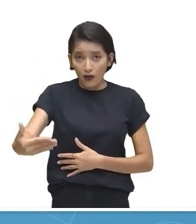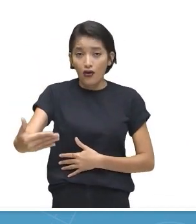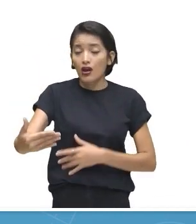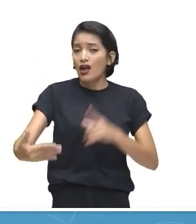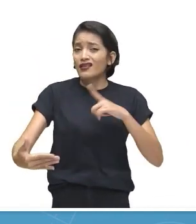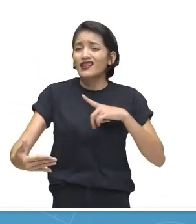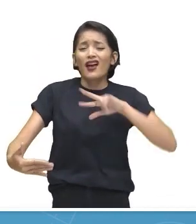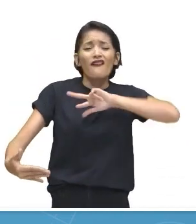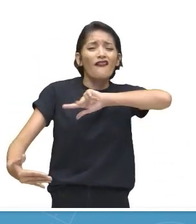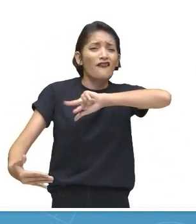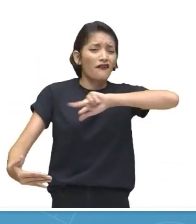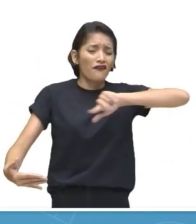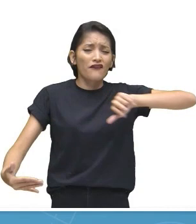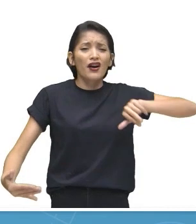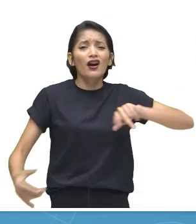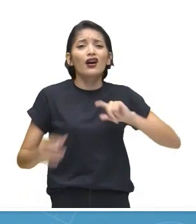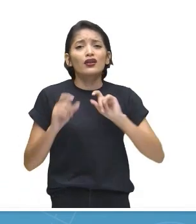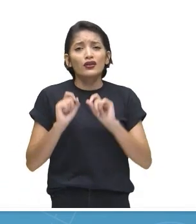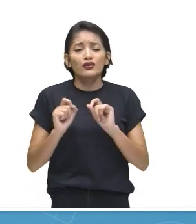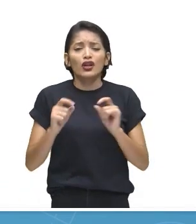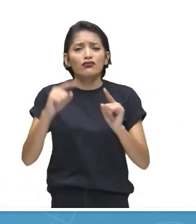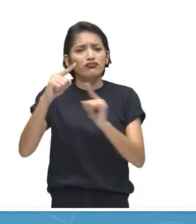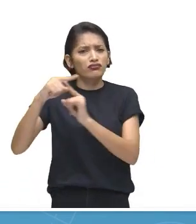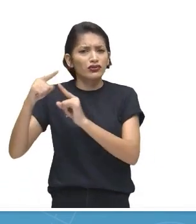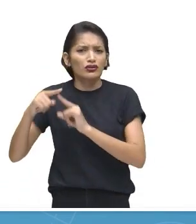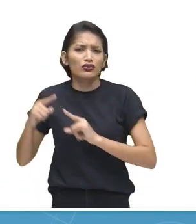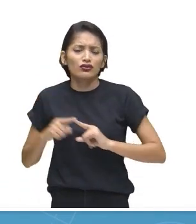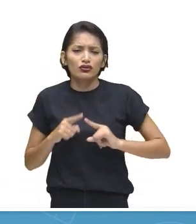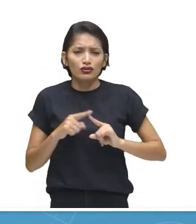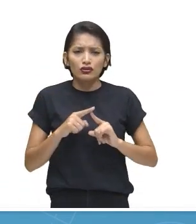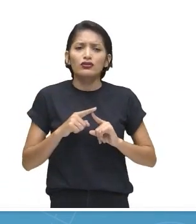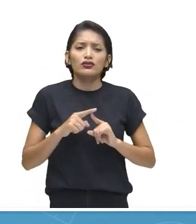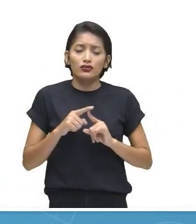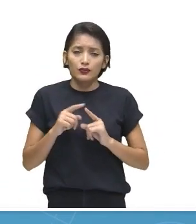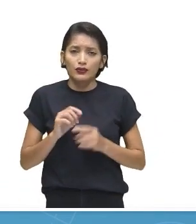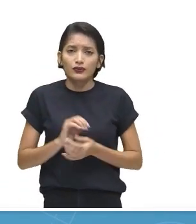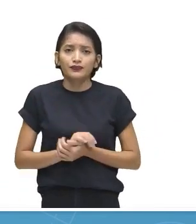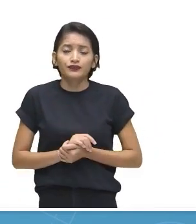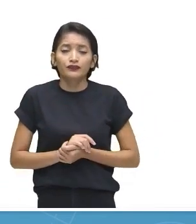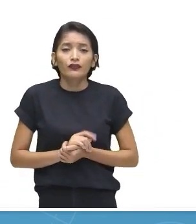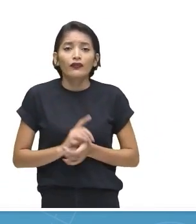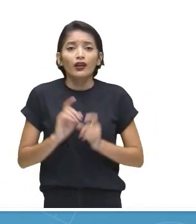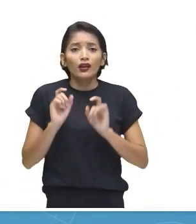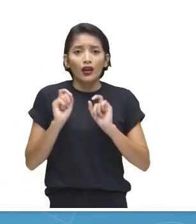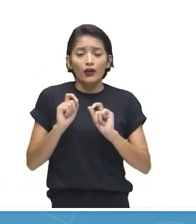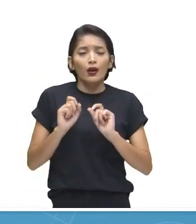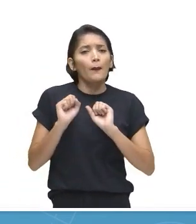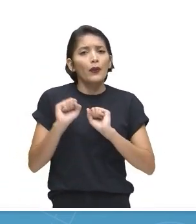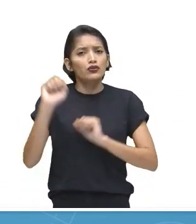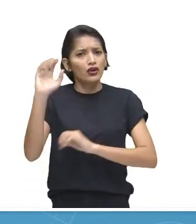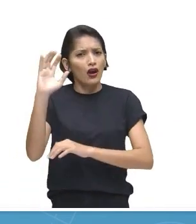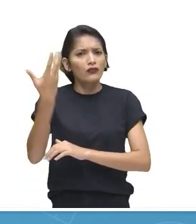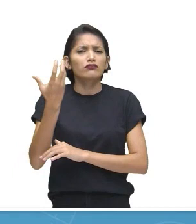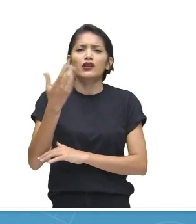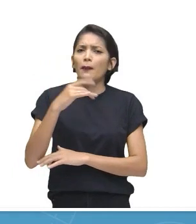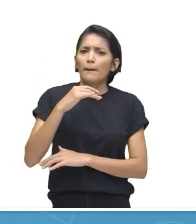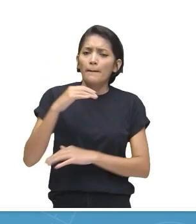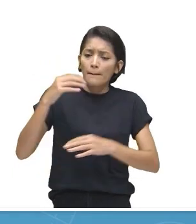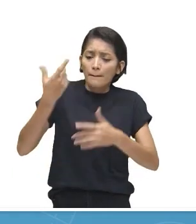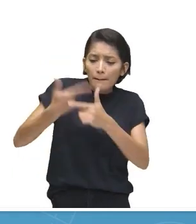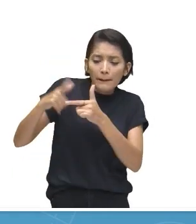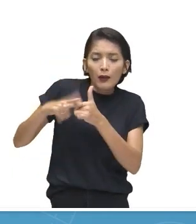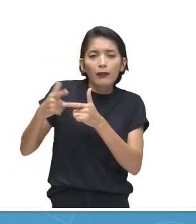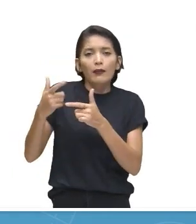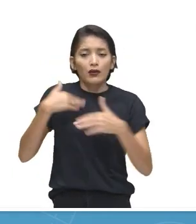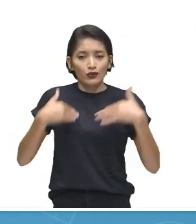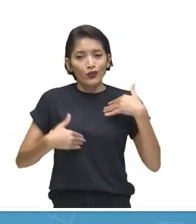ter diversos elementos, aí, diversos agentes, né, que podem causar alguns danos ao nosso corpo. E